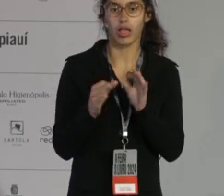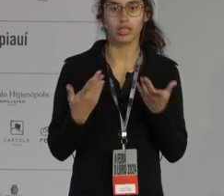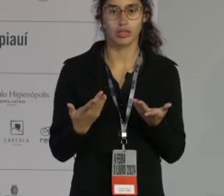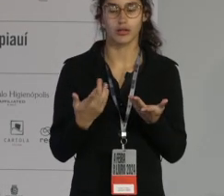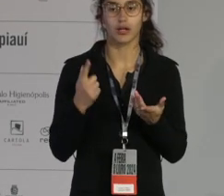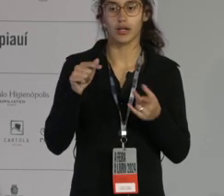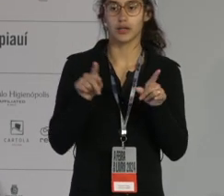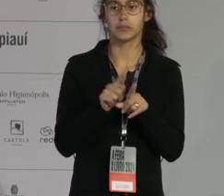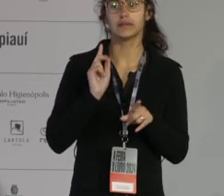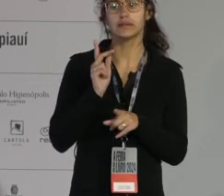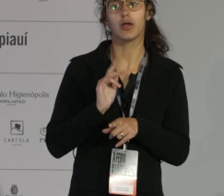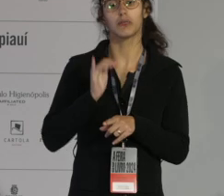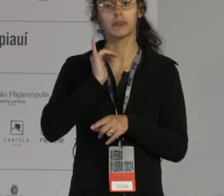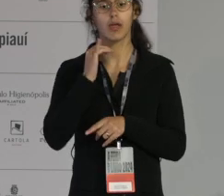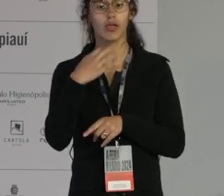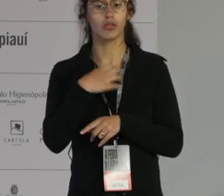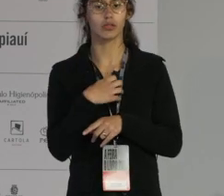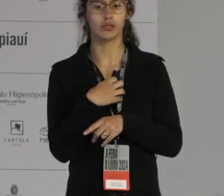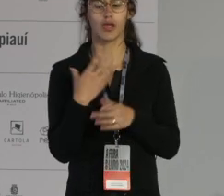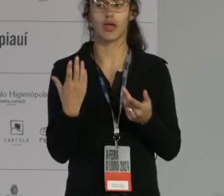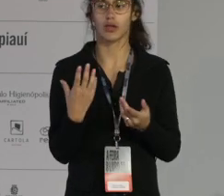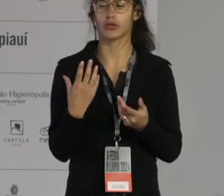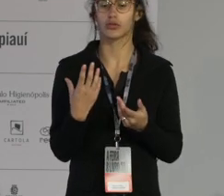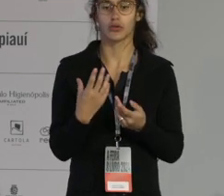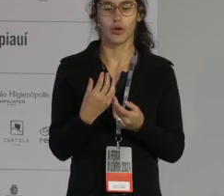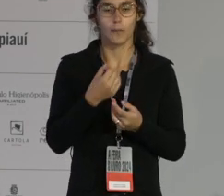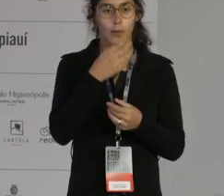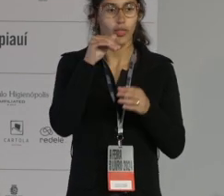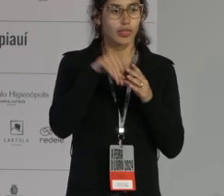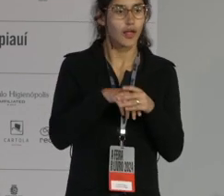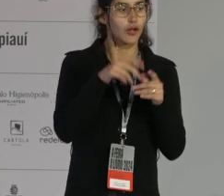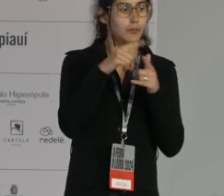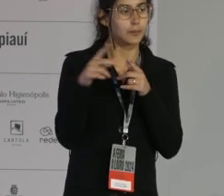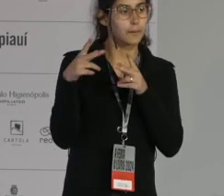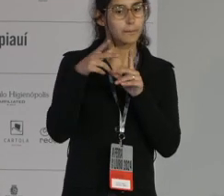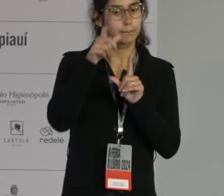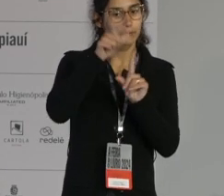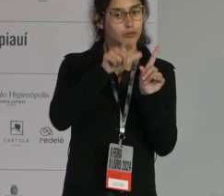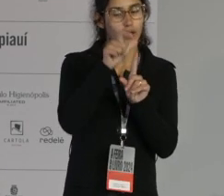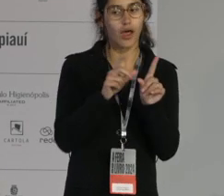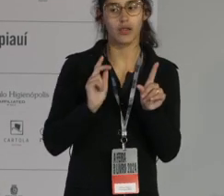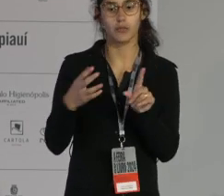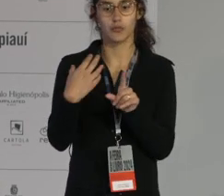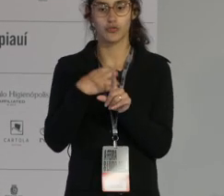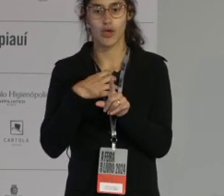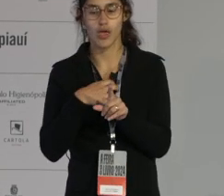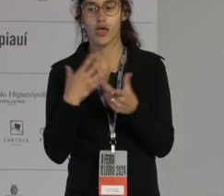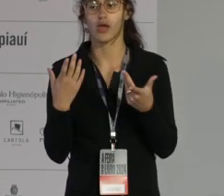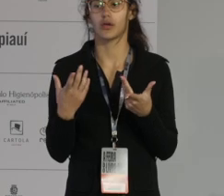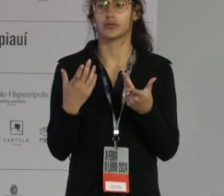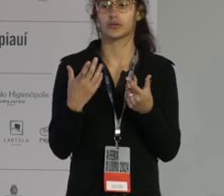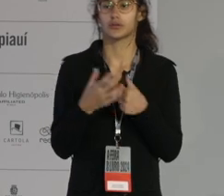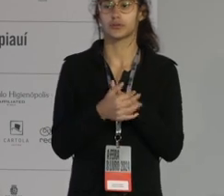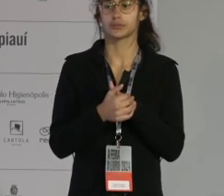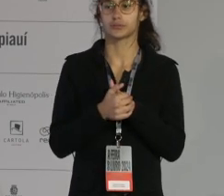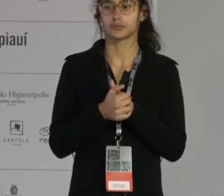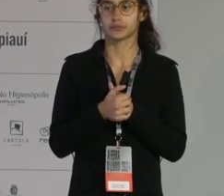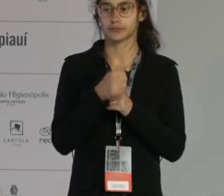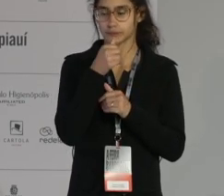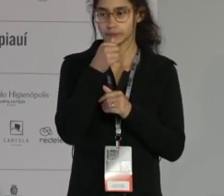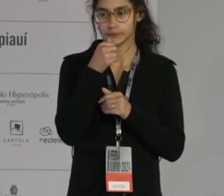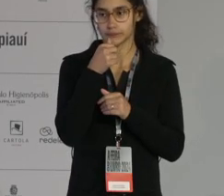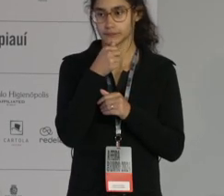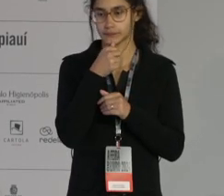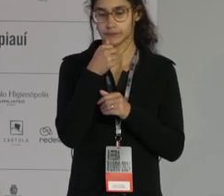e são sempre narrados assim, de dentro do caos do personagem. Assim, ele está sempre numa situação, uma